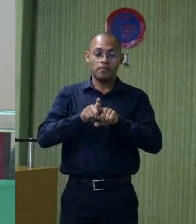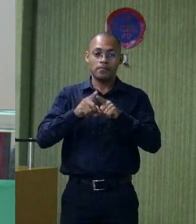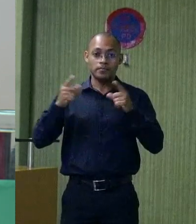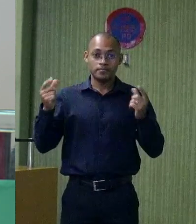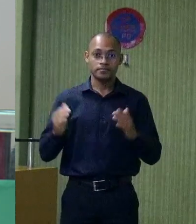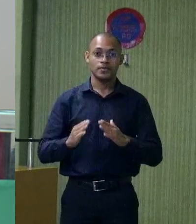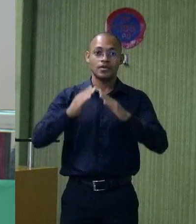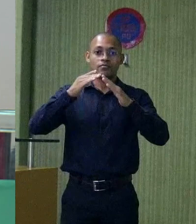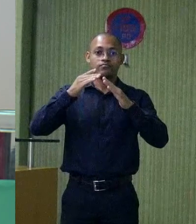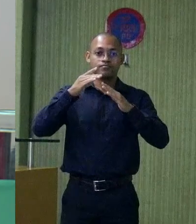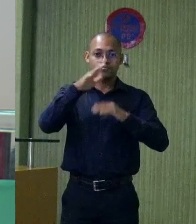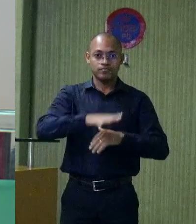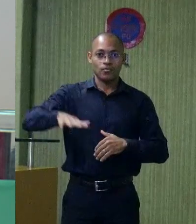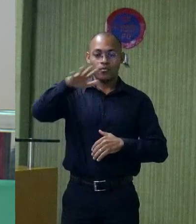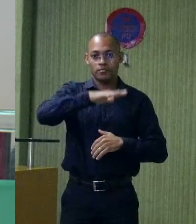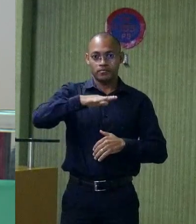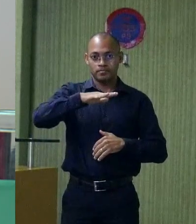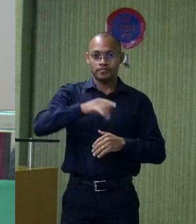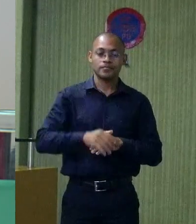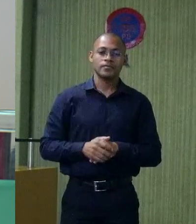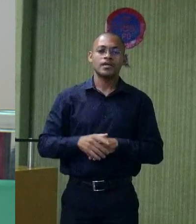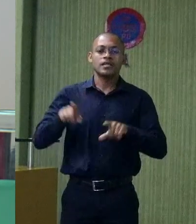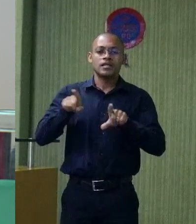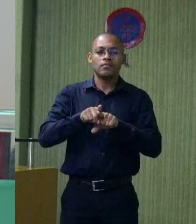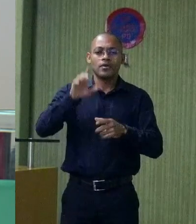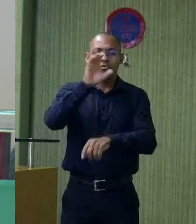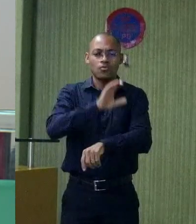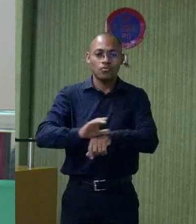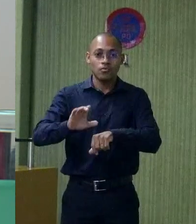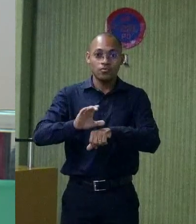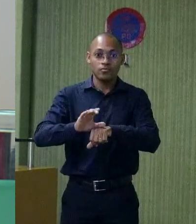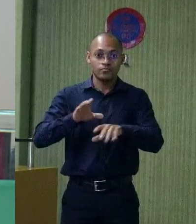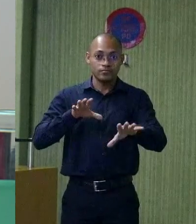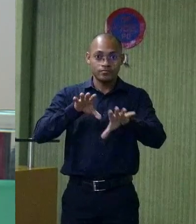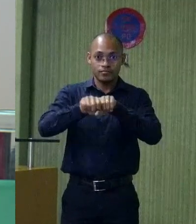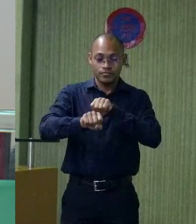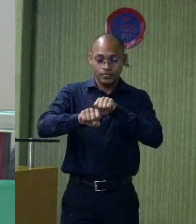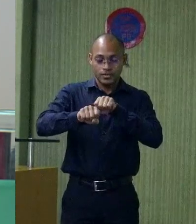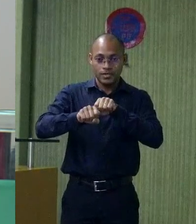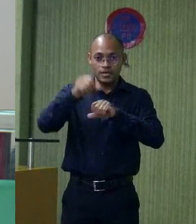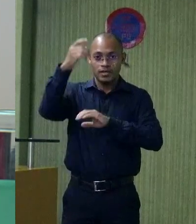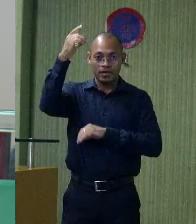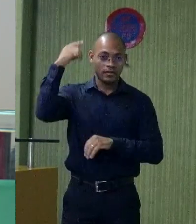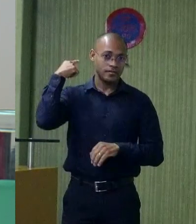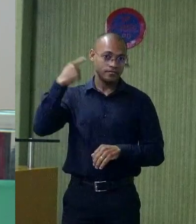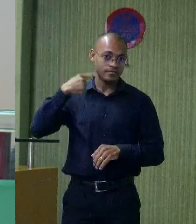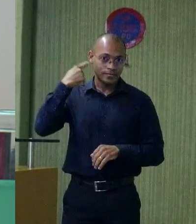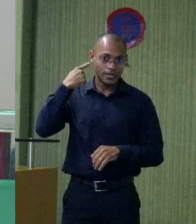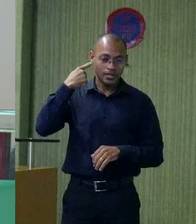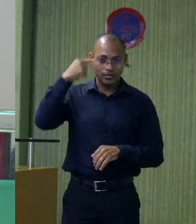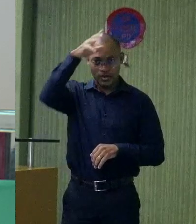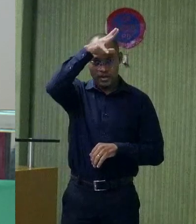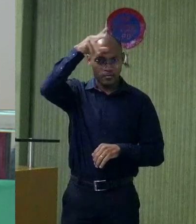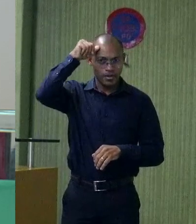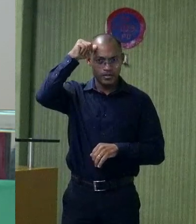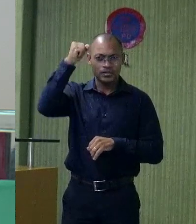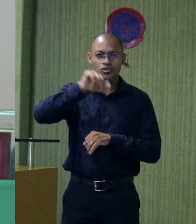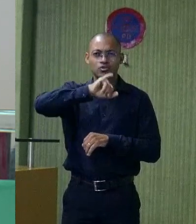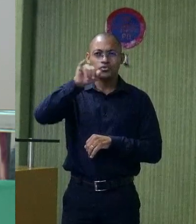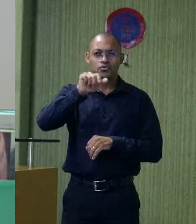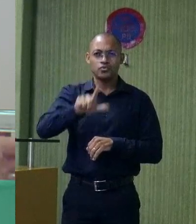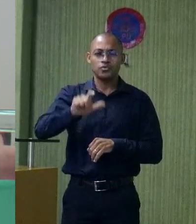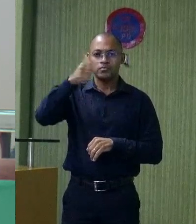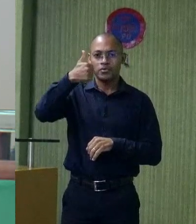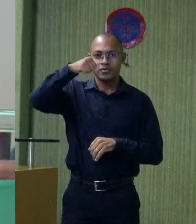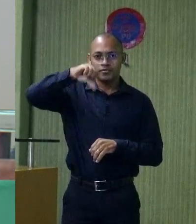forma ação acadêmica curso de direito pela Universidade Federal do Amazonas em Julho de 1986